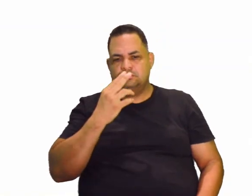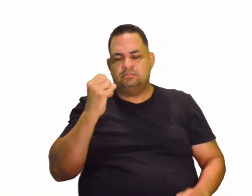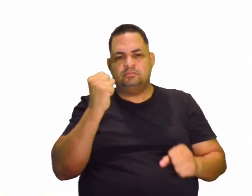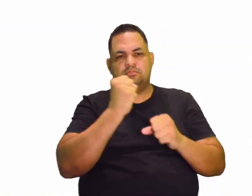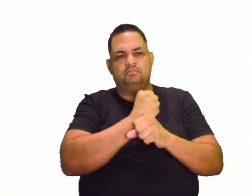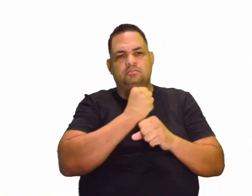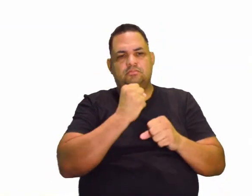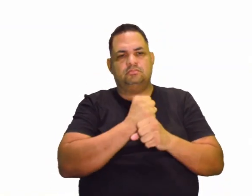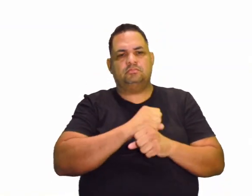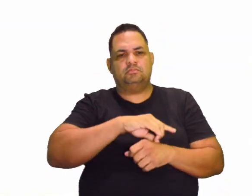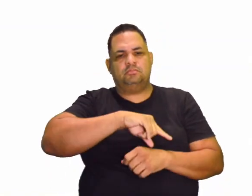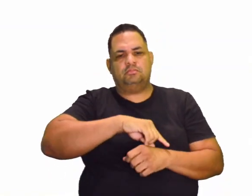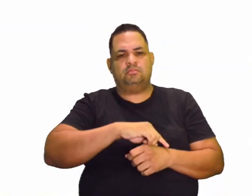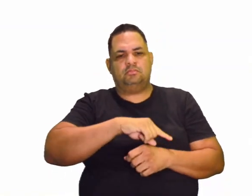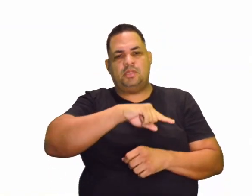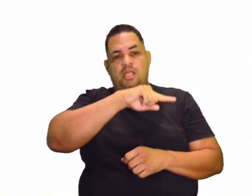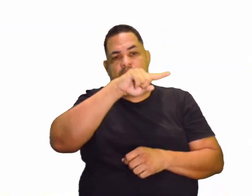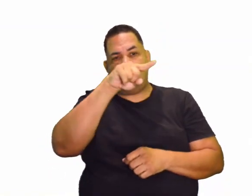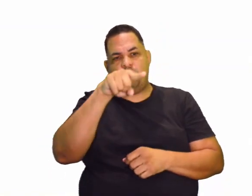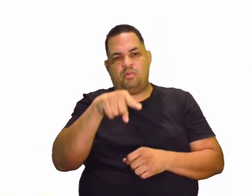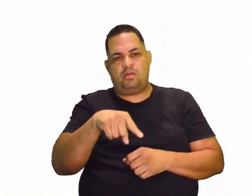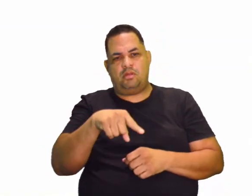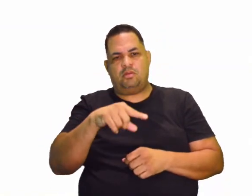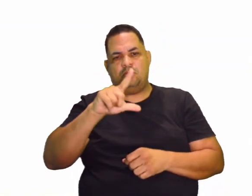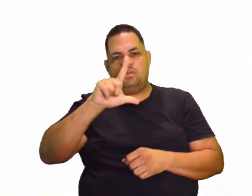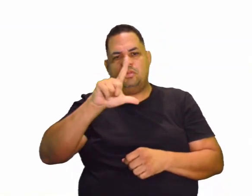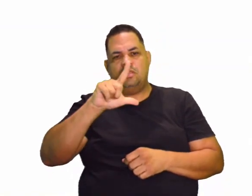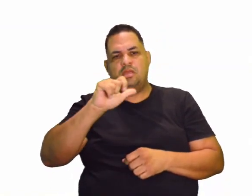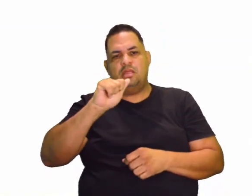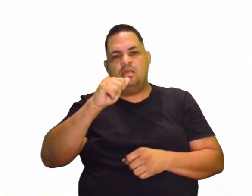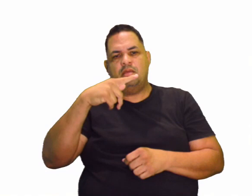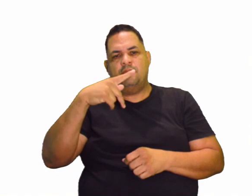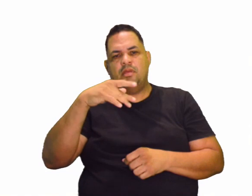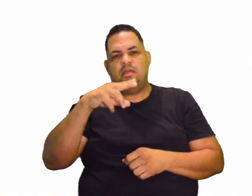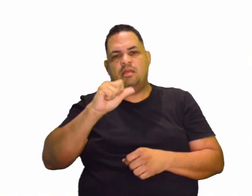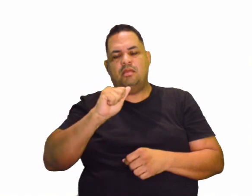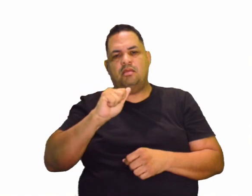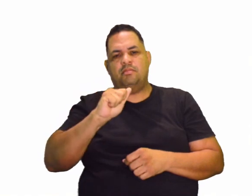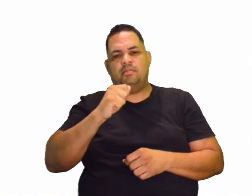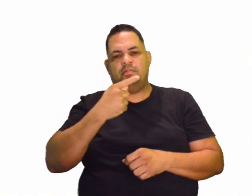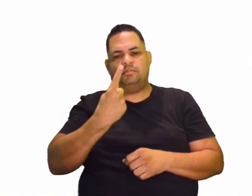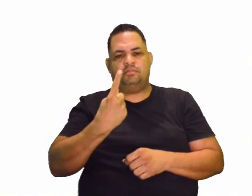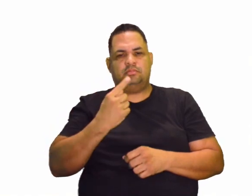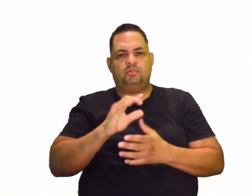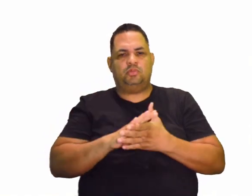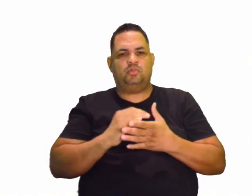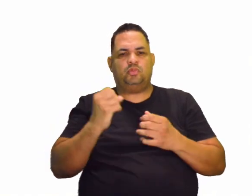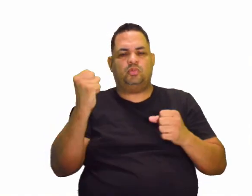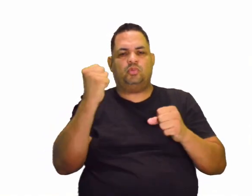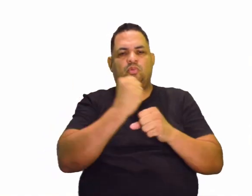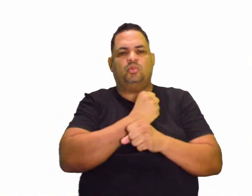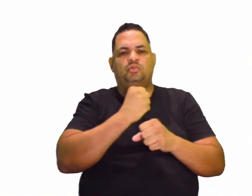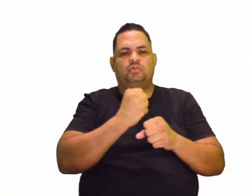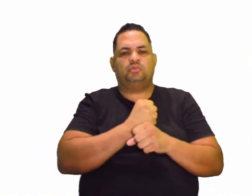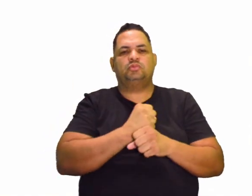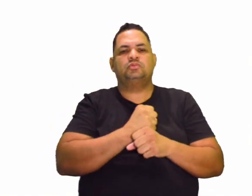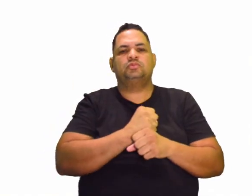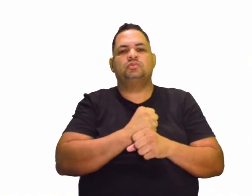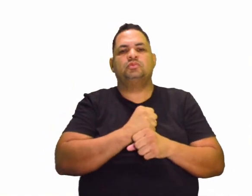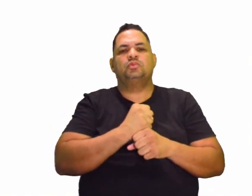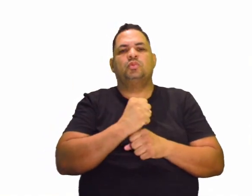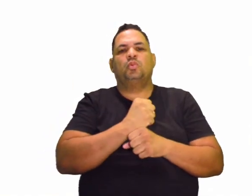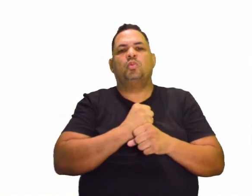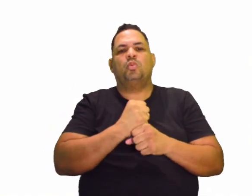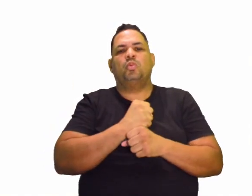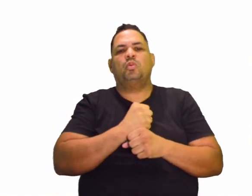construções, que é o Arco da Lapa. Já estive lá. Então o Arco da Lapa, construído em 1750 no Rio de Janeiro,